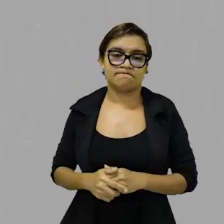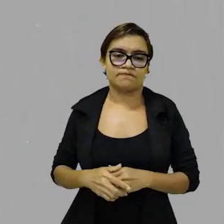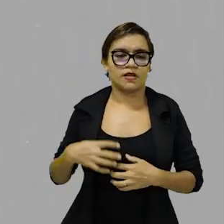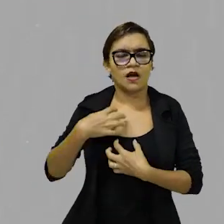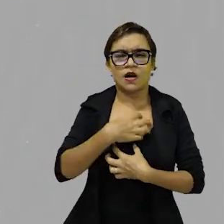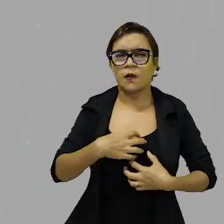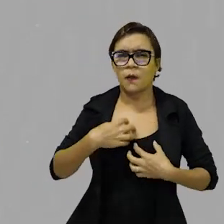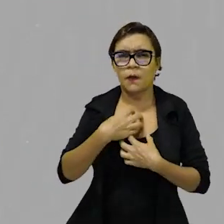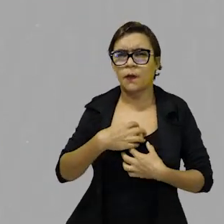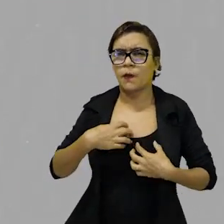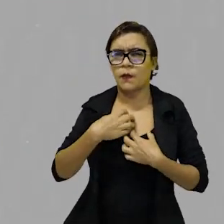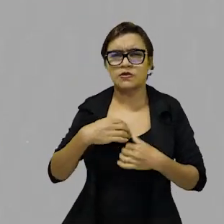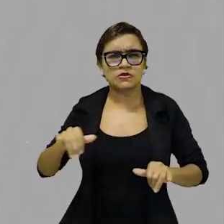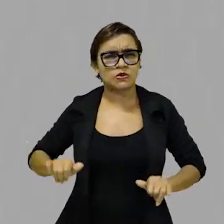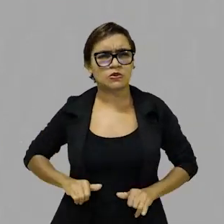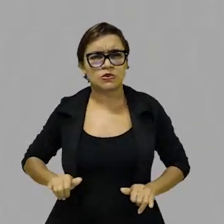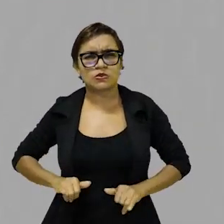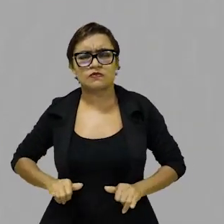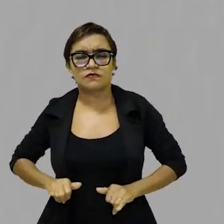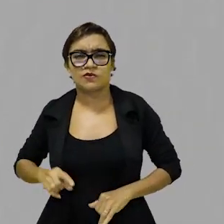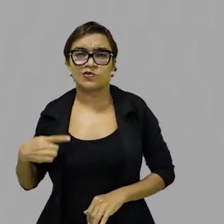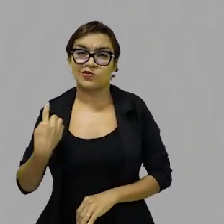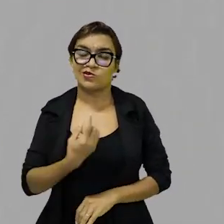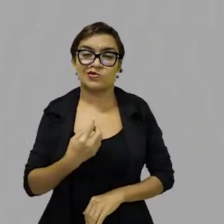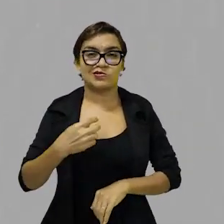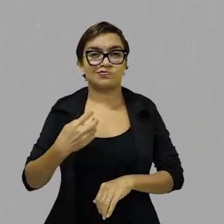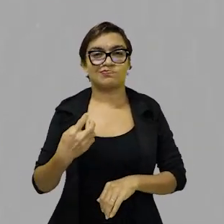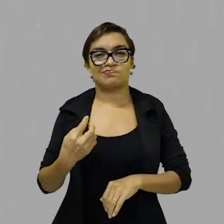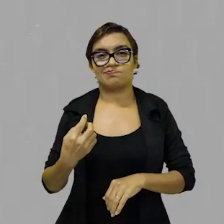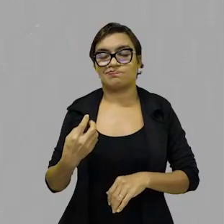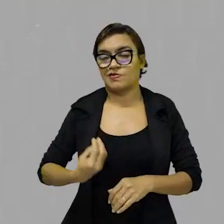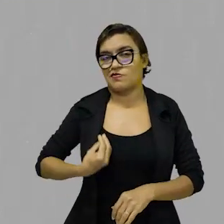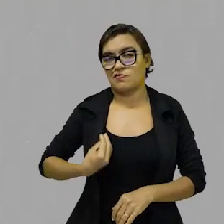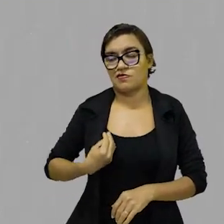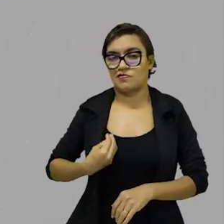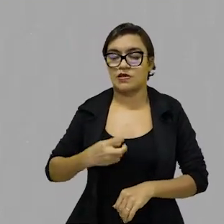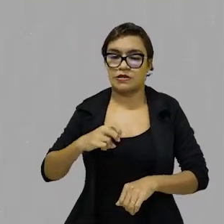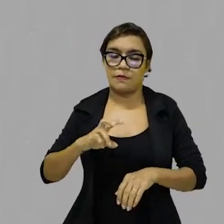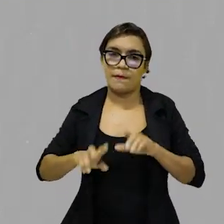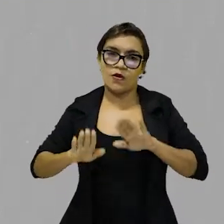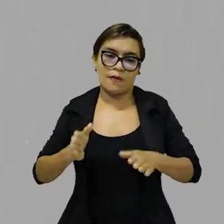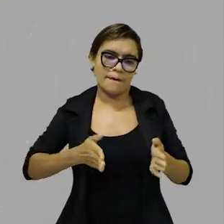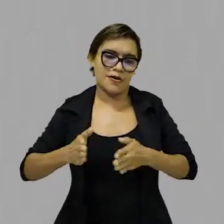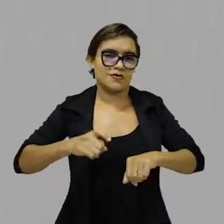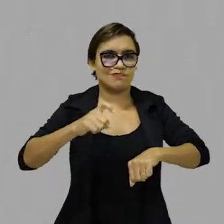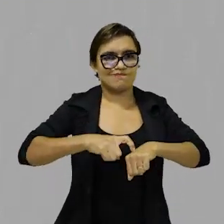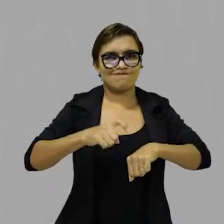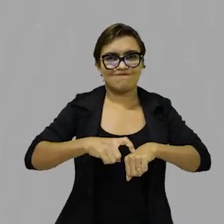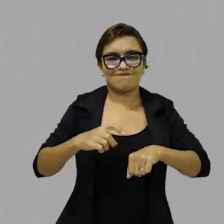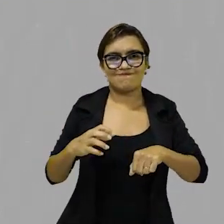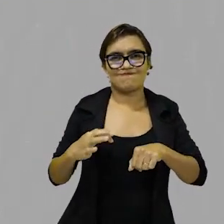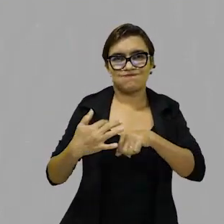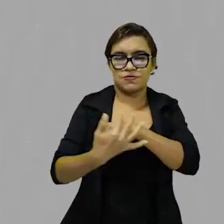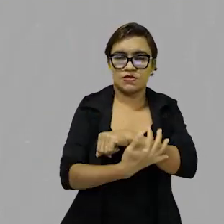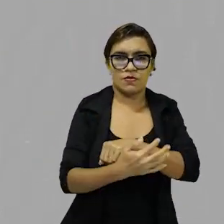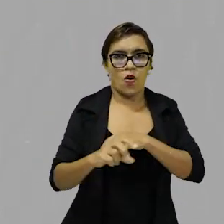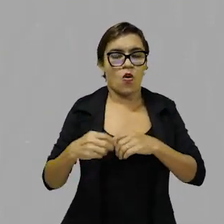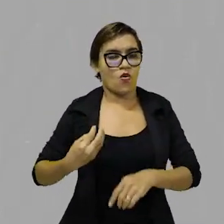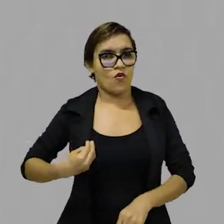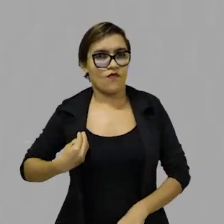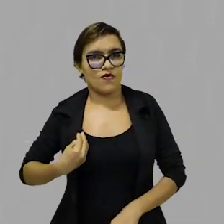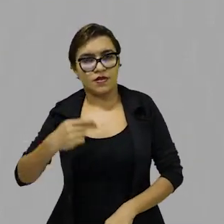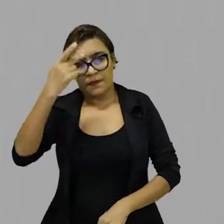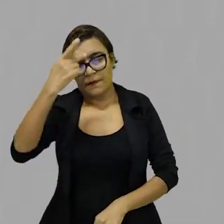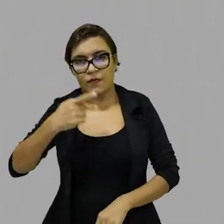e amargura. É o que muitos de nós estamos vivendo, ou em função da pandemia, ou em função da própria vida, ou em função